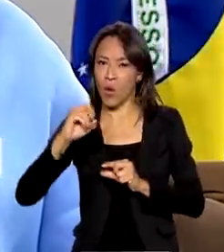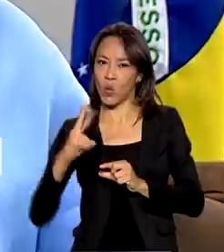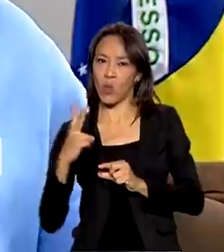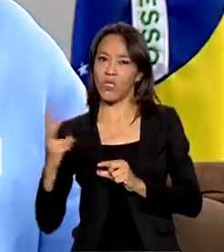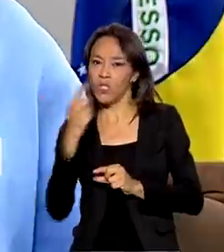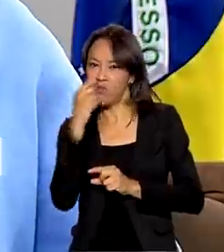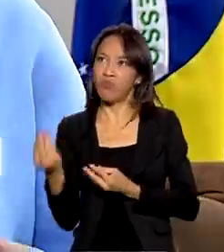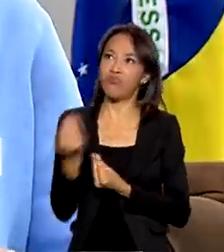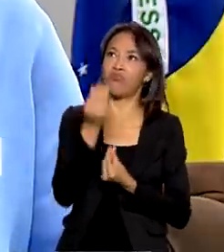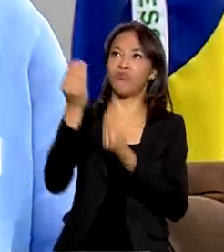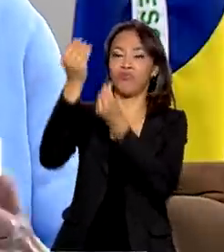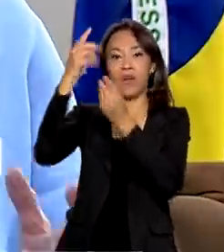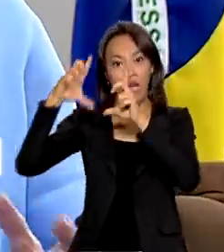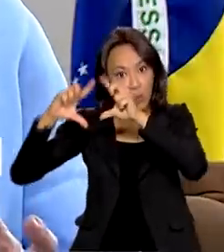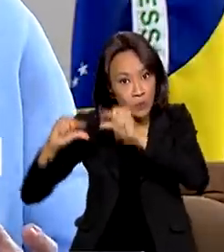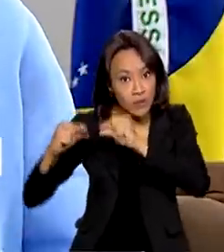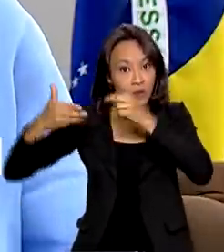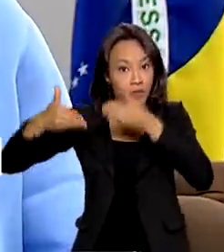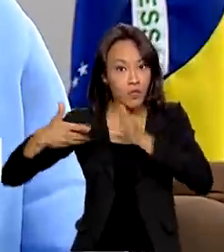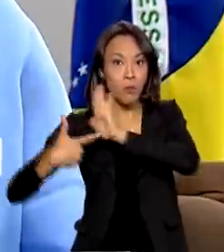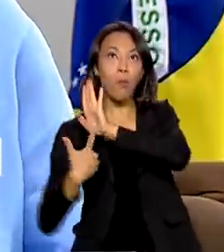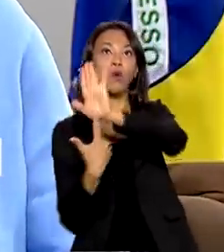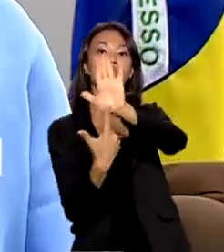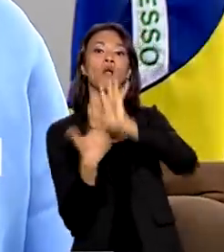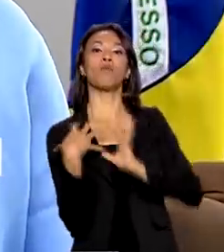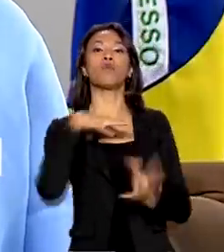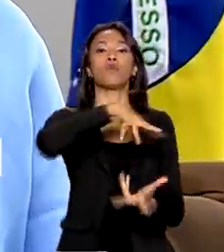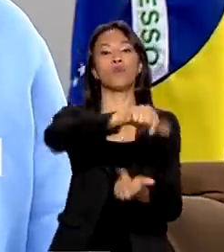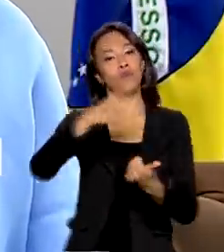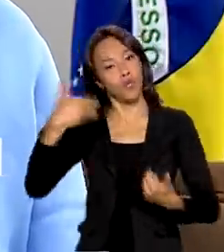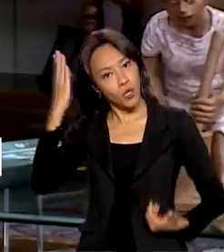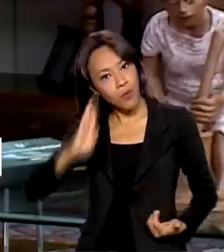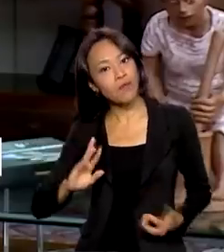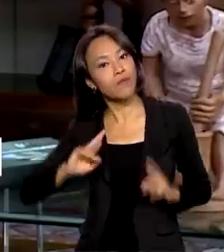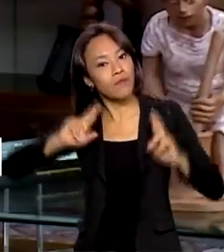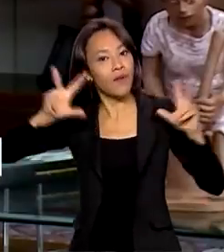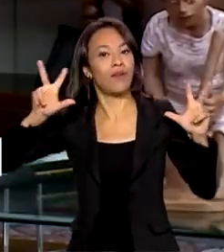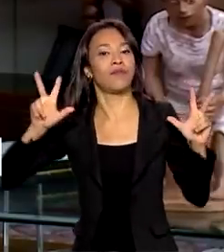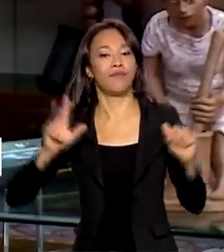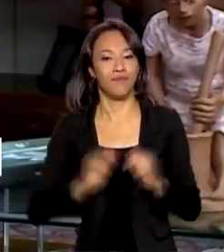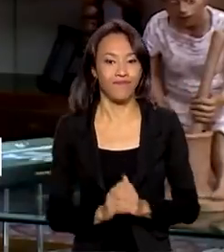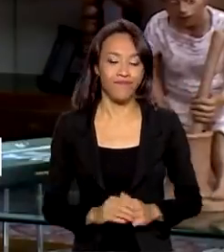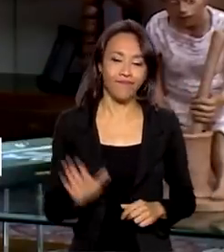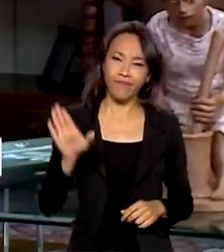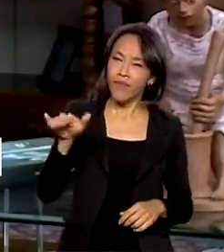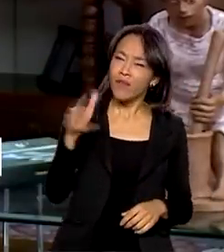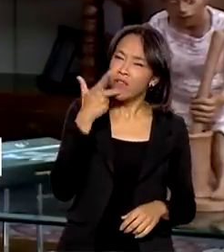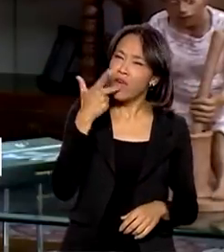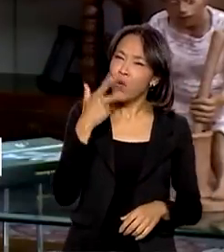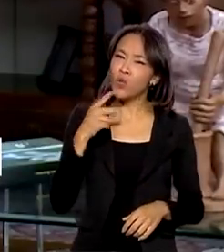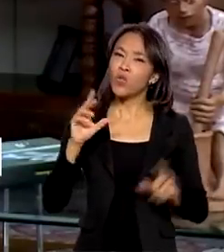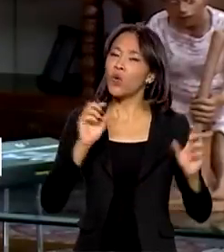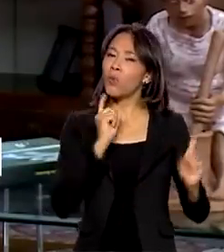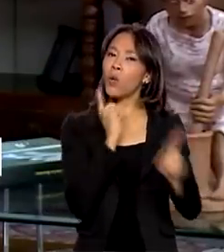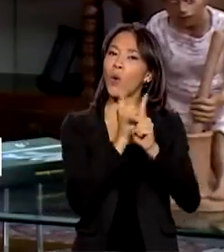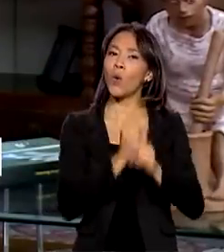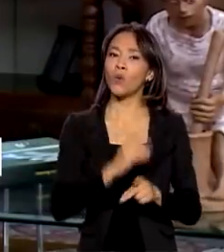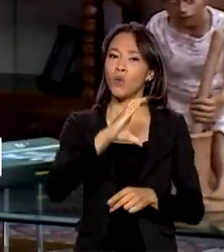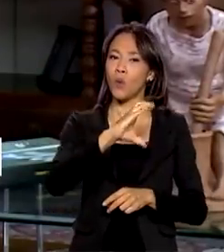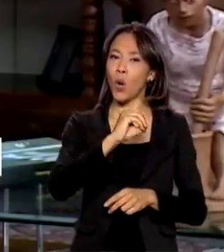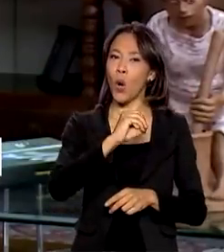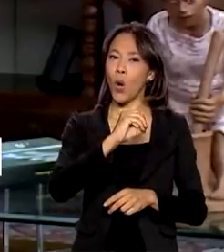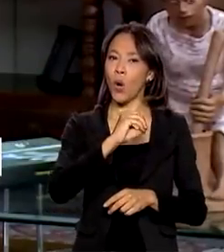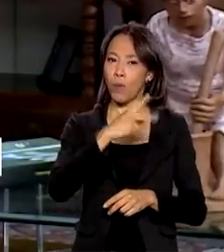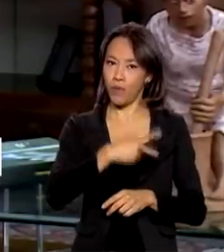possa realmente mostrar para o mundo que nós fazemos diferente a senhora falou aí sobre a Copa 26 e o plano ABC